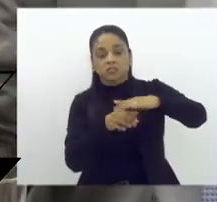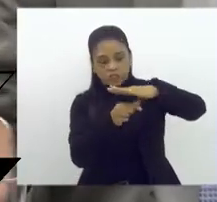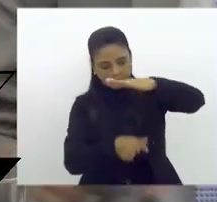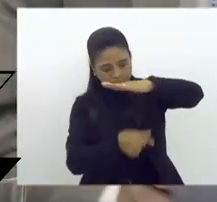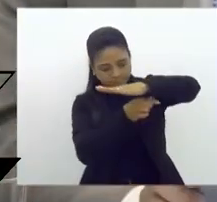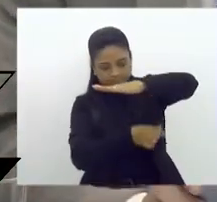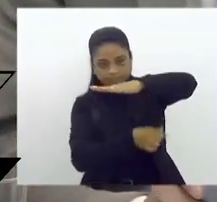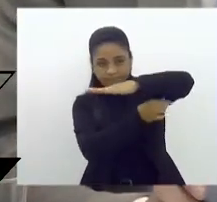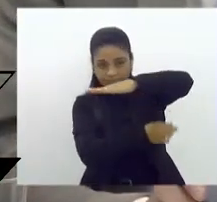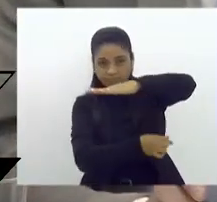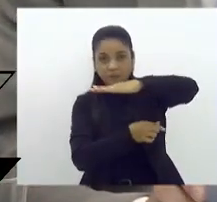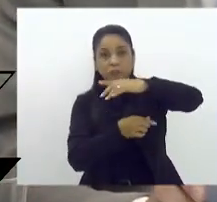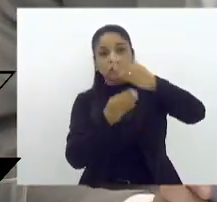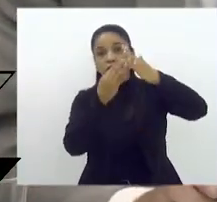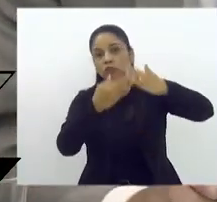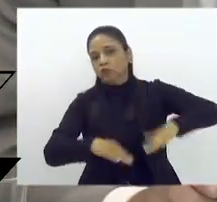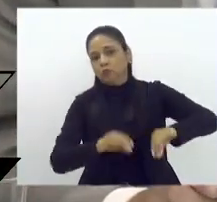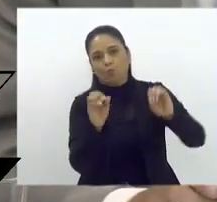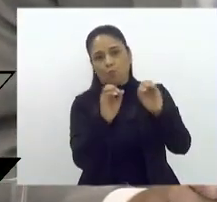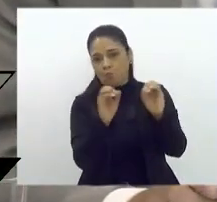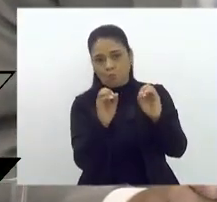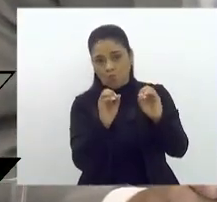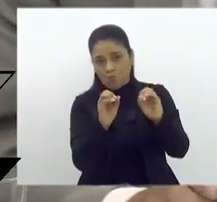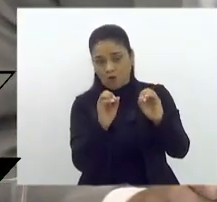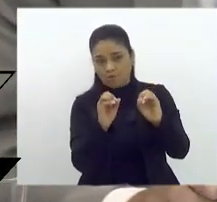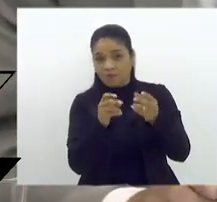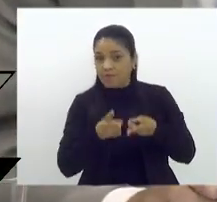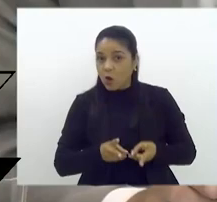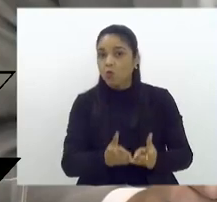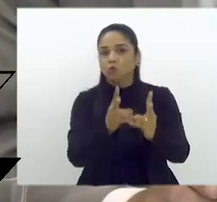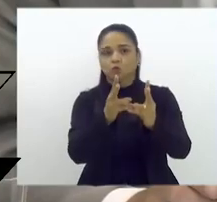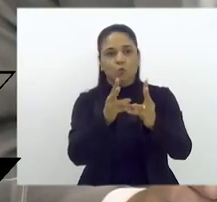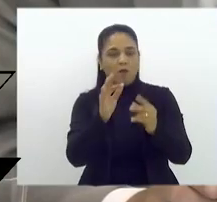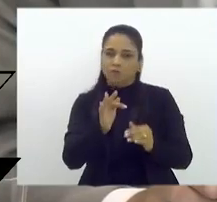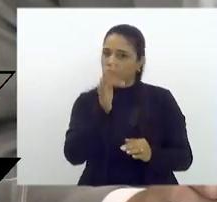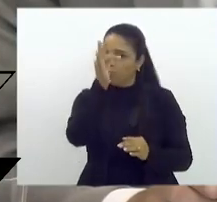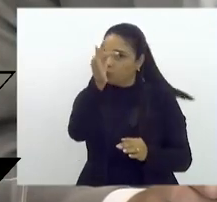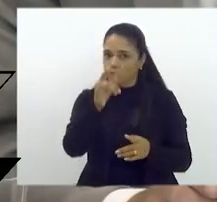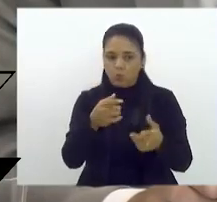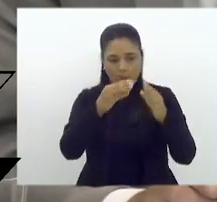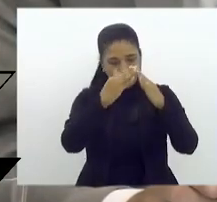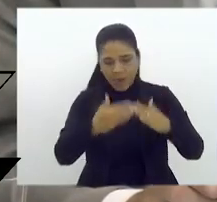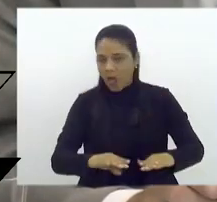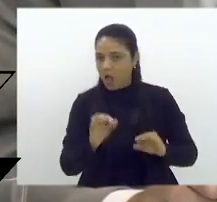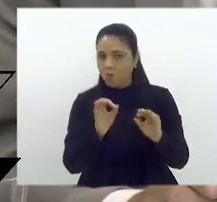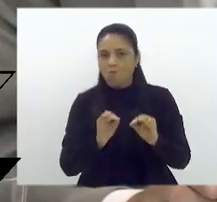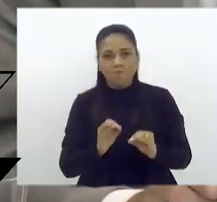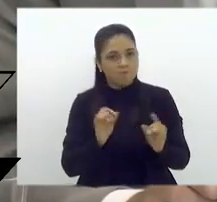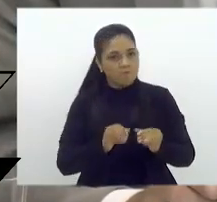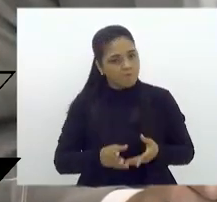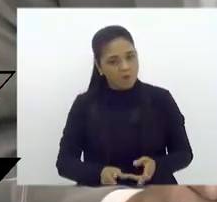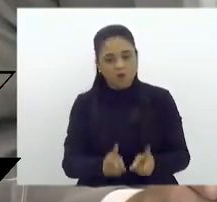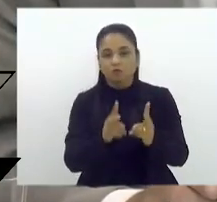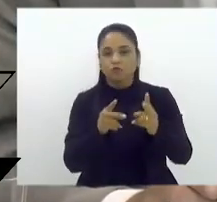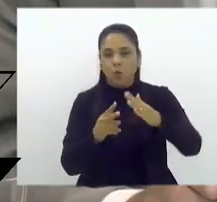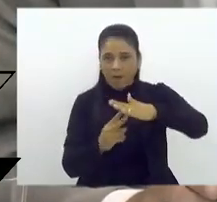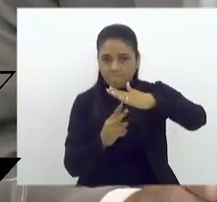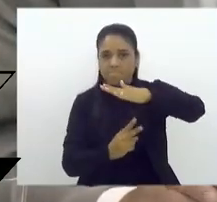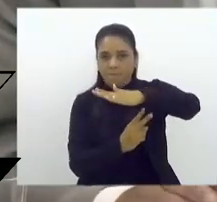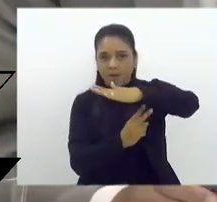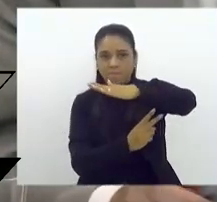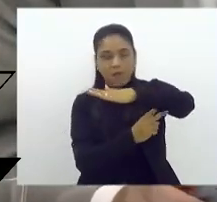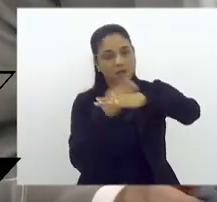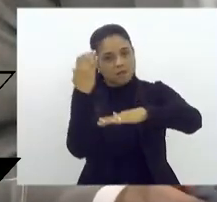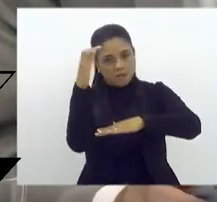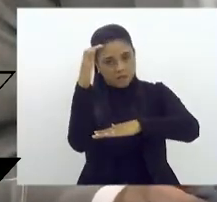ali hoje não serão destruídas. Tá? Não existe nenhuma perspectiva futura de demolição das colunas da Ponte Rio-Niterói do lado